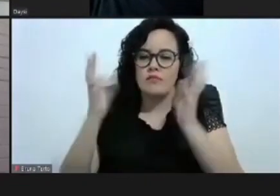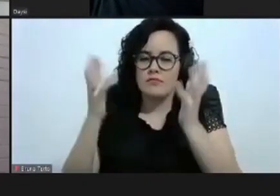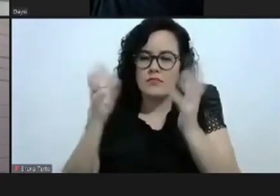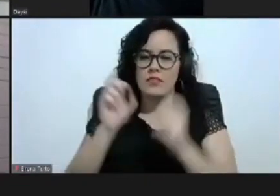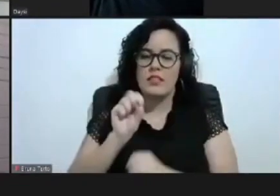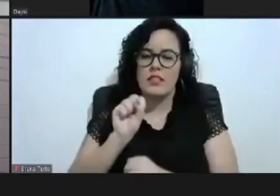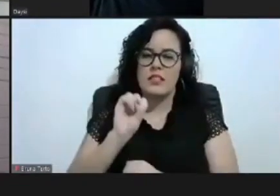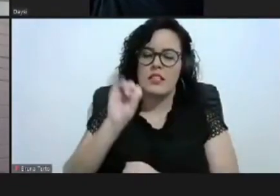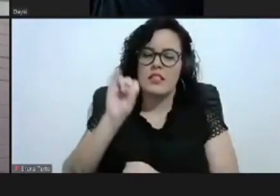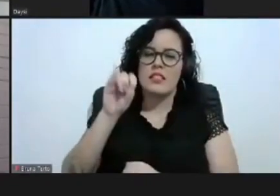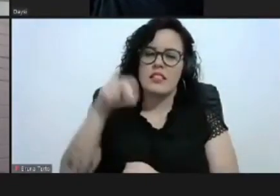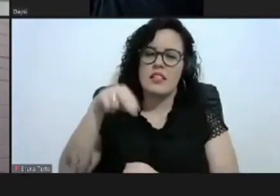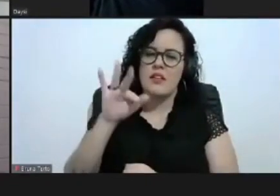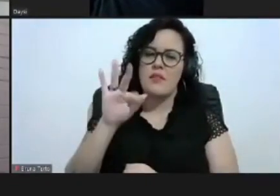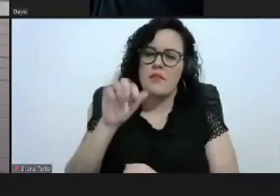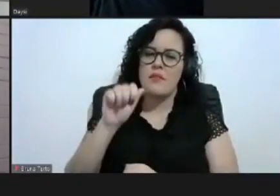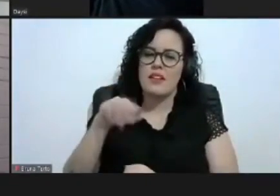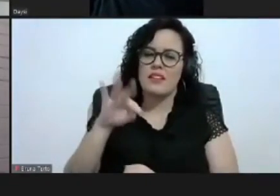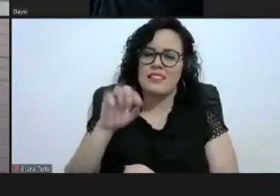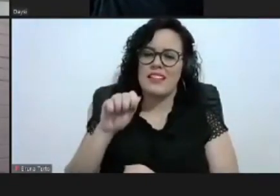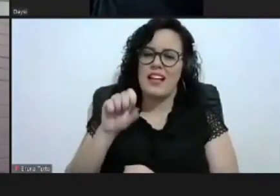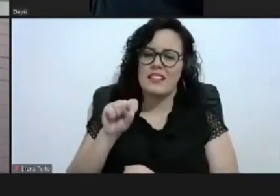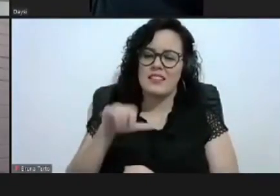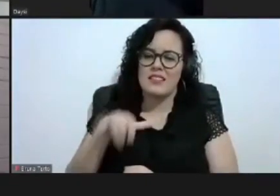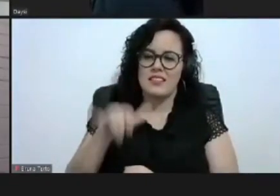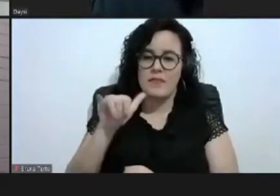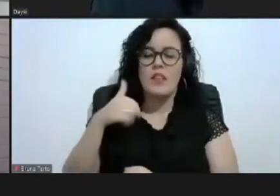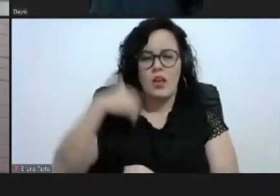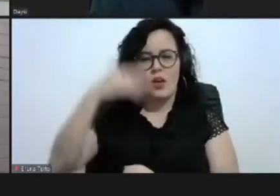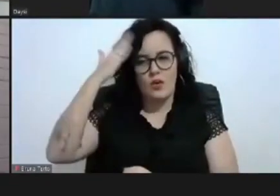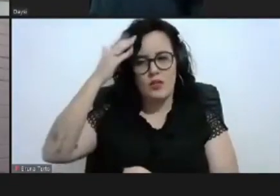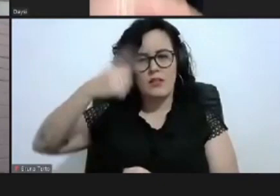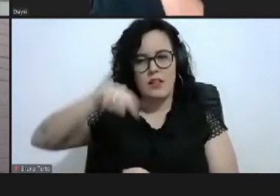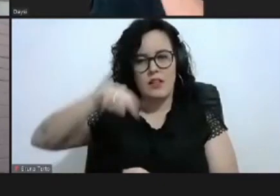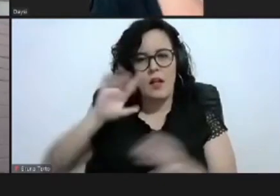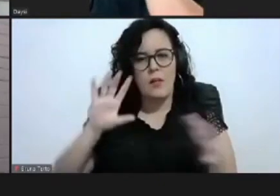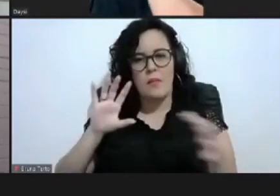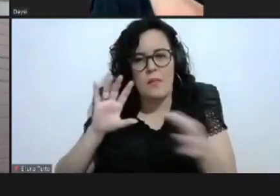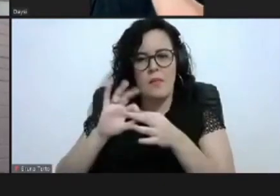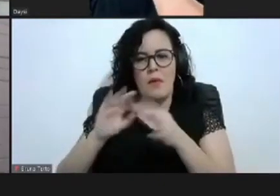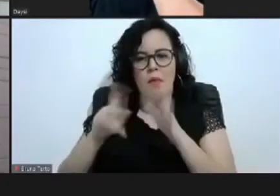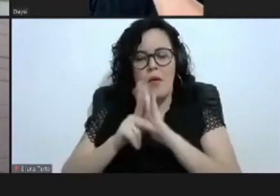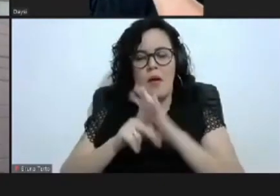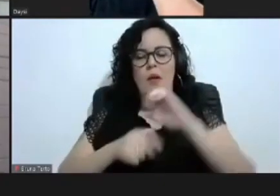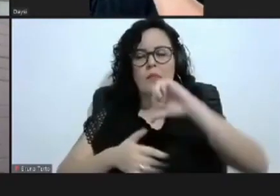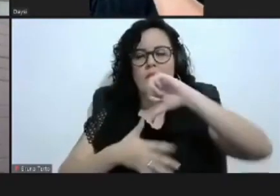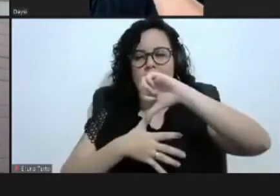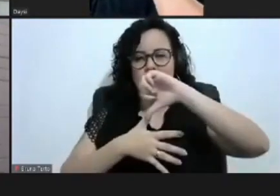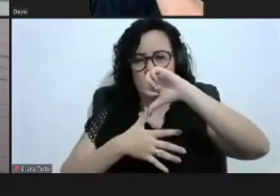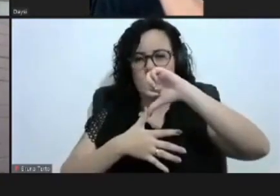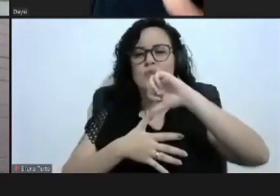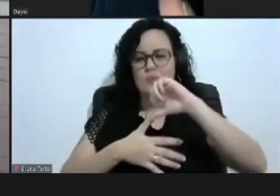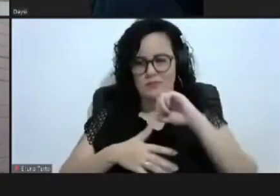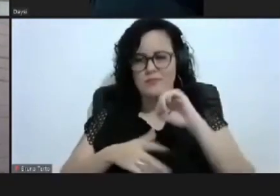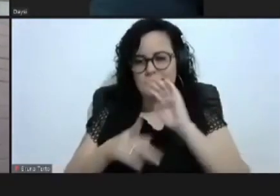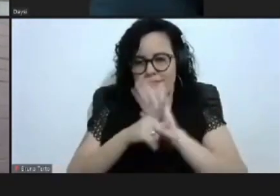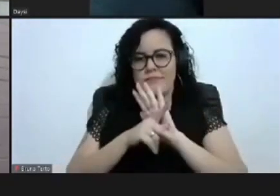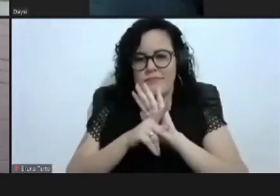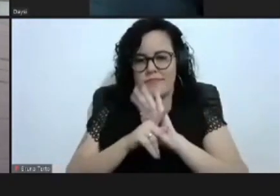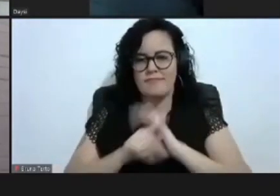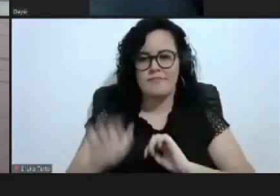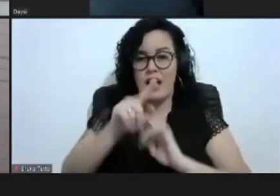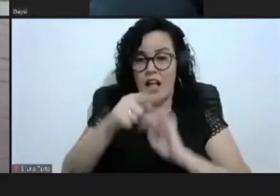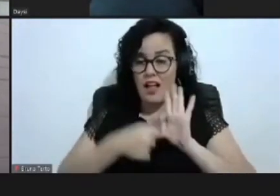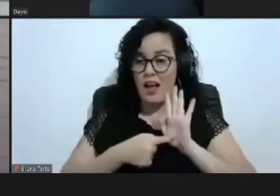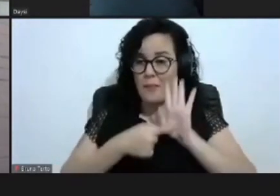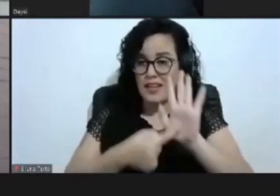São Paulo, que eu sei que também tem um braço latino-americano, a Mônica nos representa nesse cenário latino-americano, e